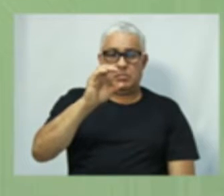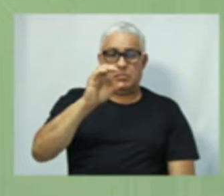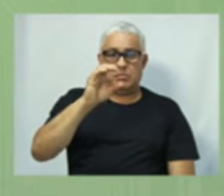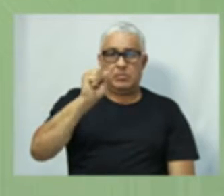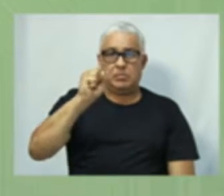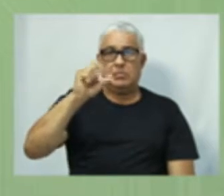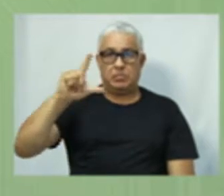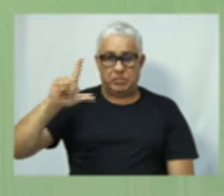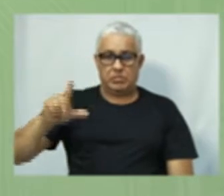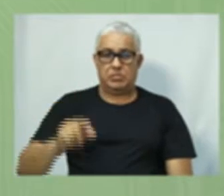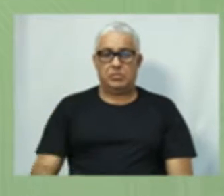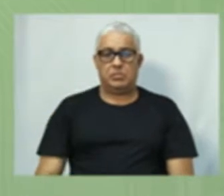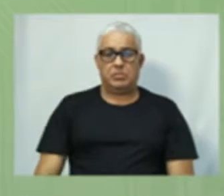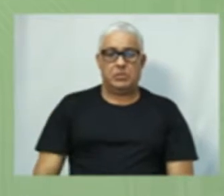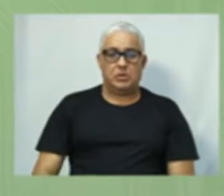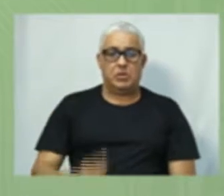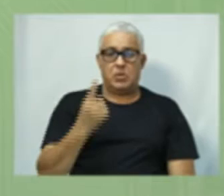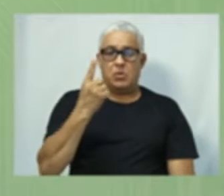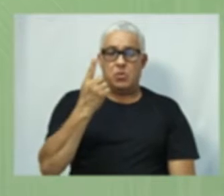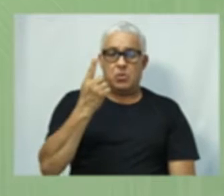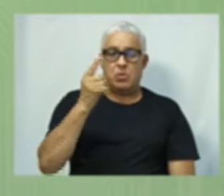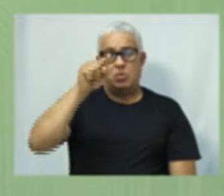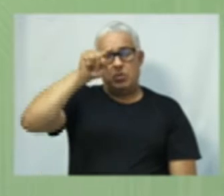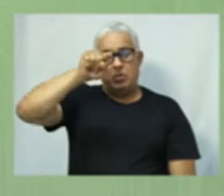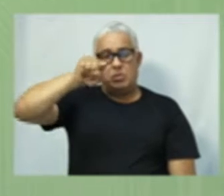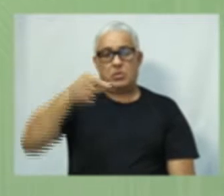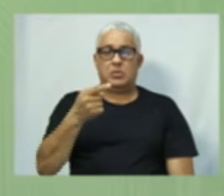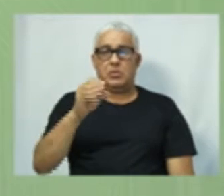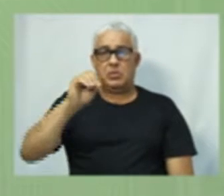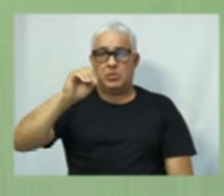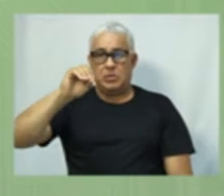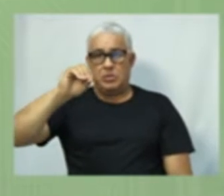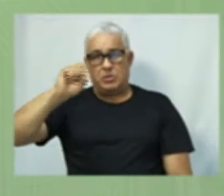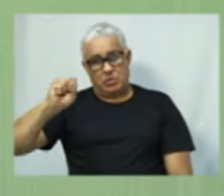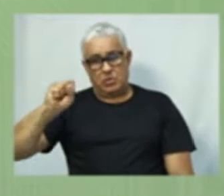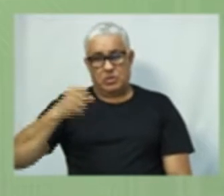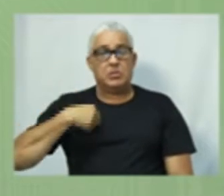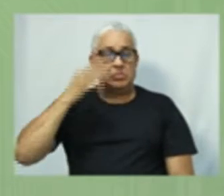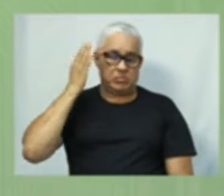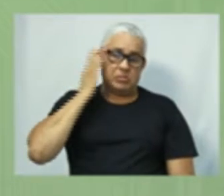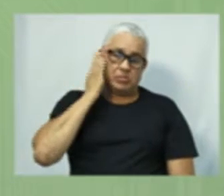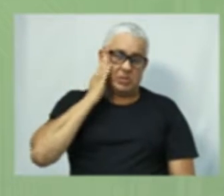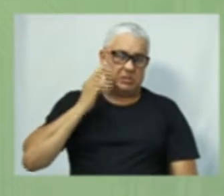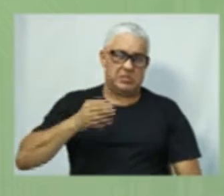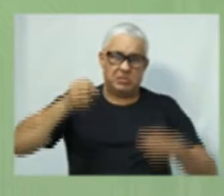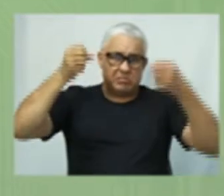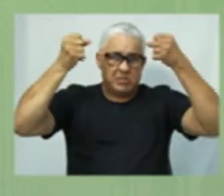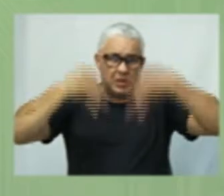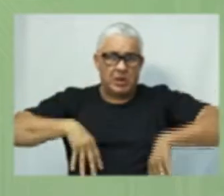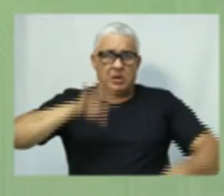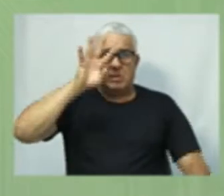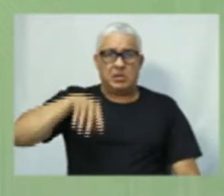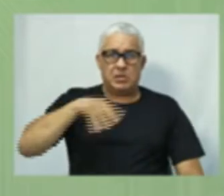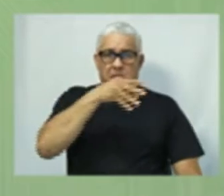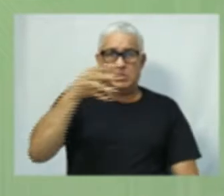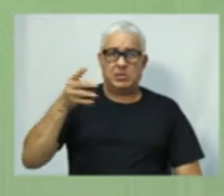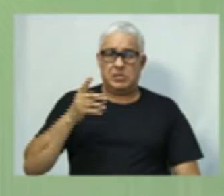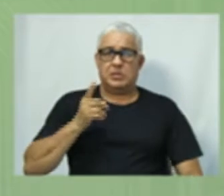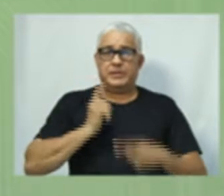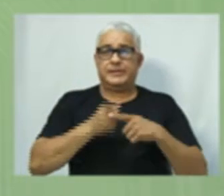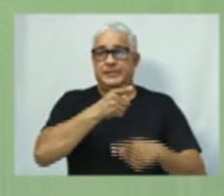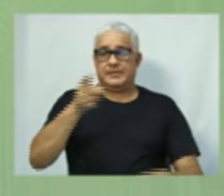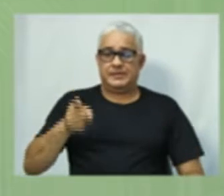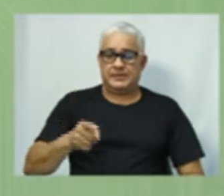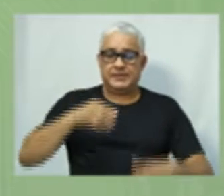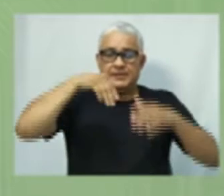1,08%. Professor, o senhor está falando muitos números. Eu sei. Essa tabela, eu só estou explicando essa tabela, que vocês vão guardar